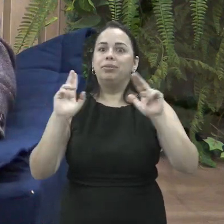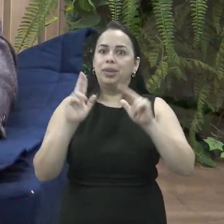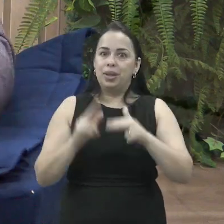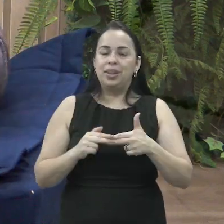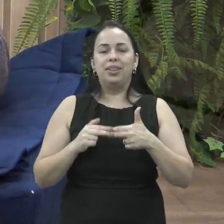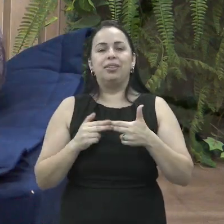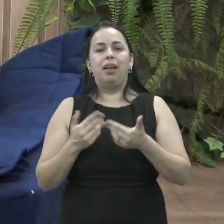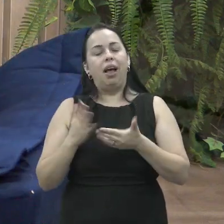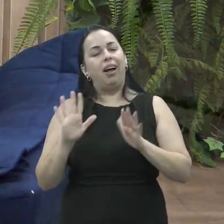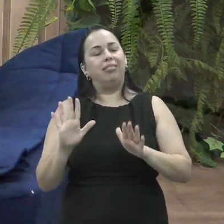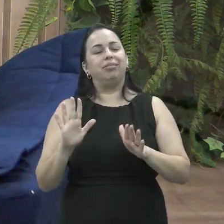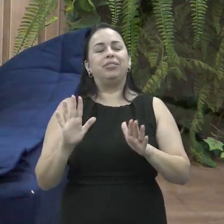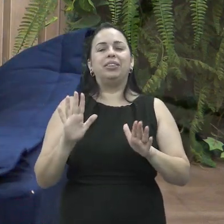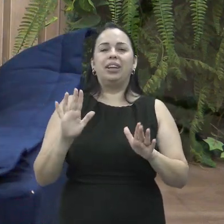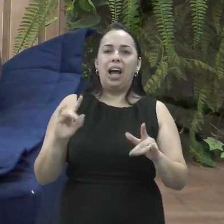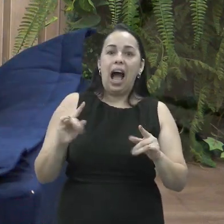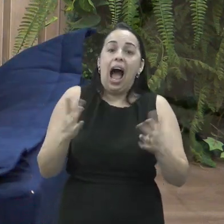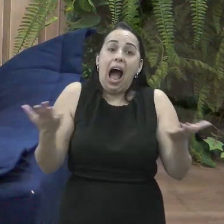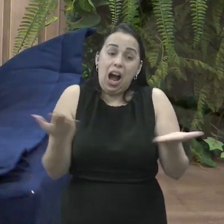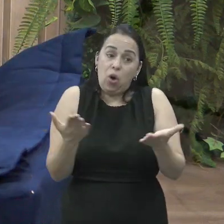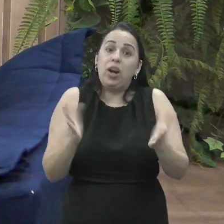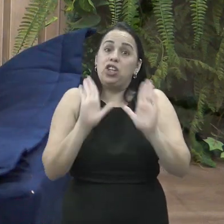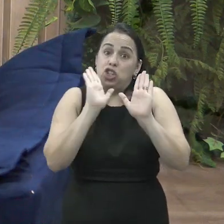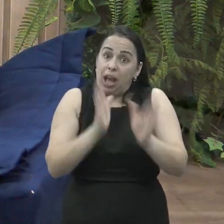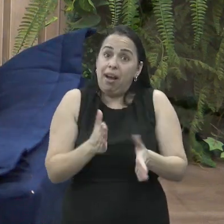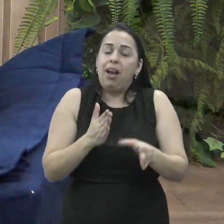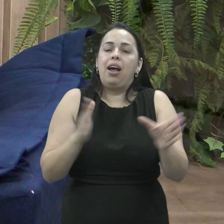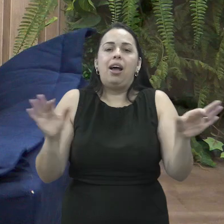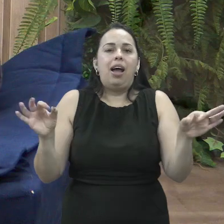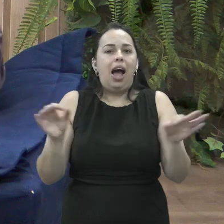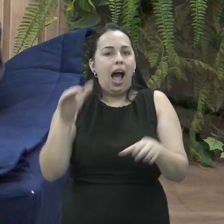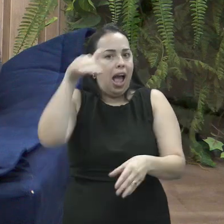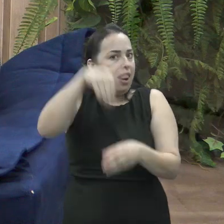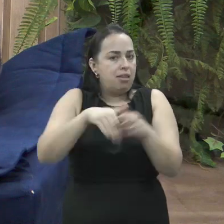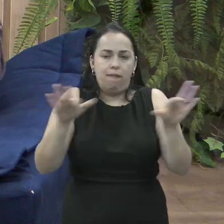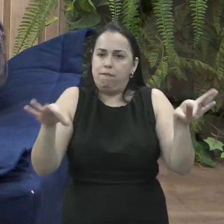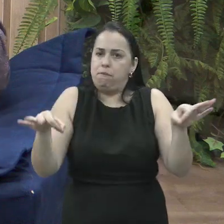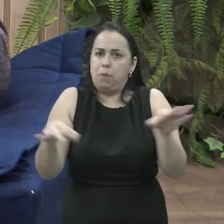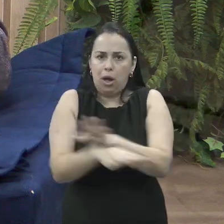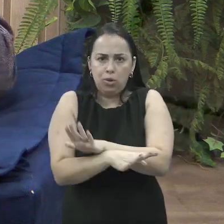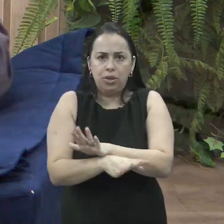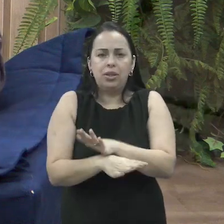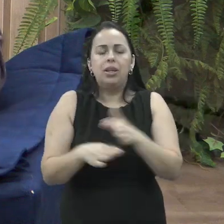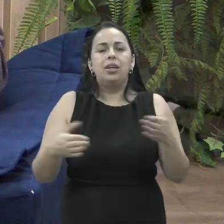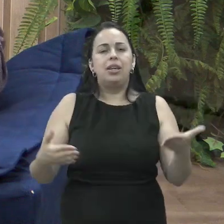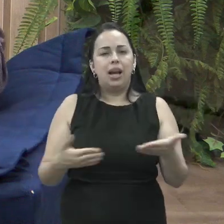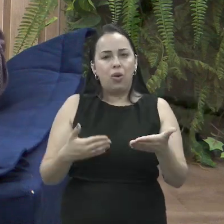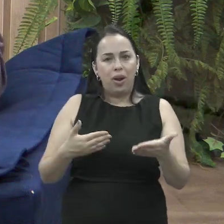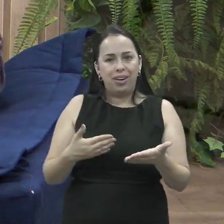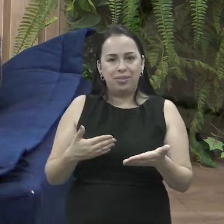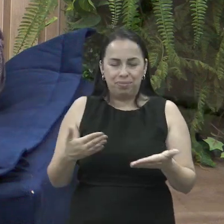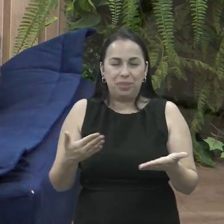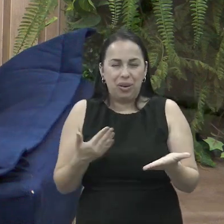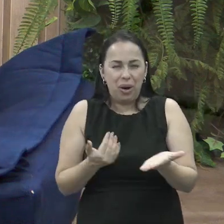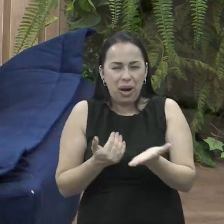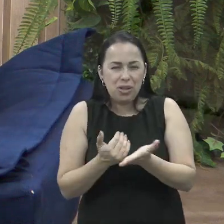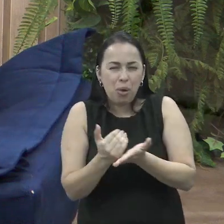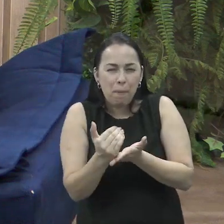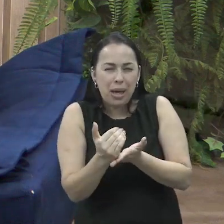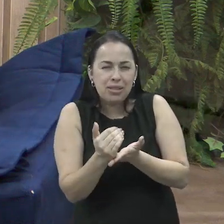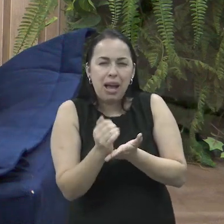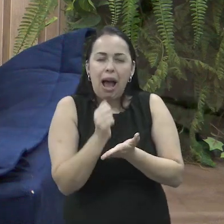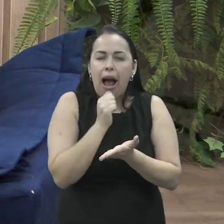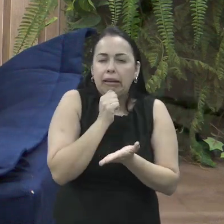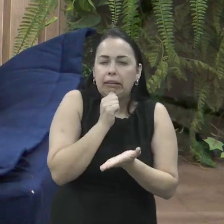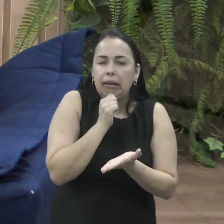e, naturalmente, gerou um desconforto. Agora que ganhou a eleição, agora acabou a eleição, eu diria que no começo do... Agora nesse